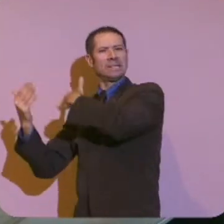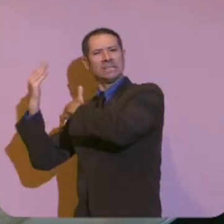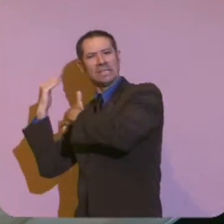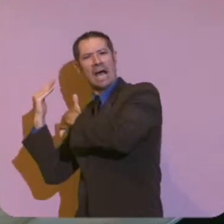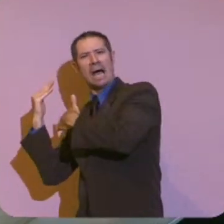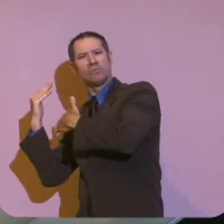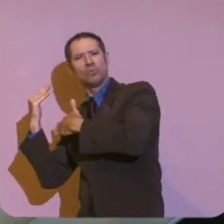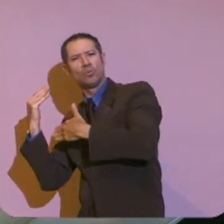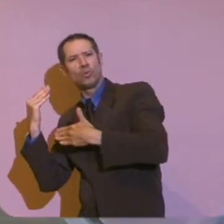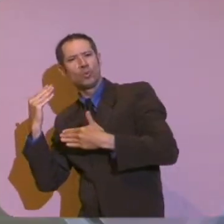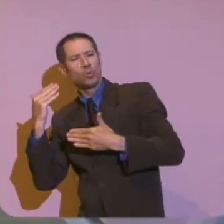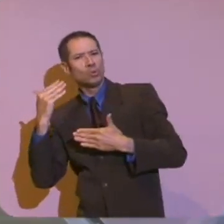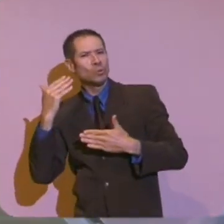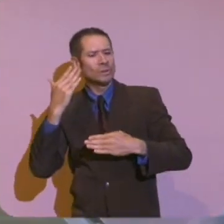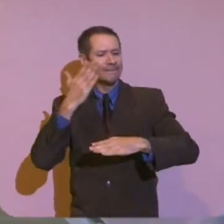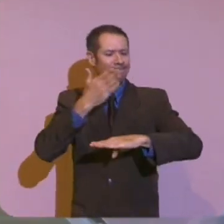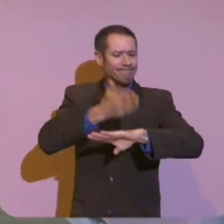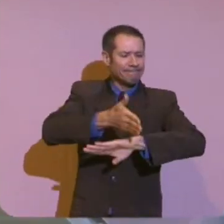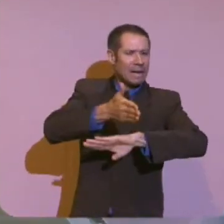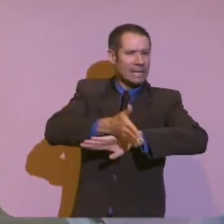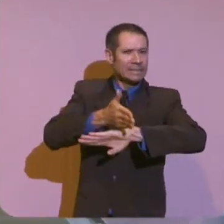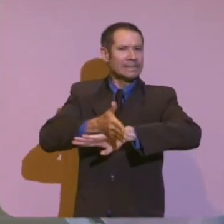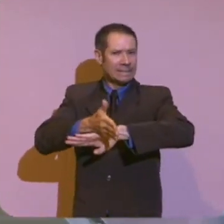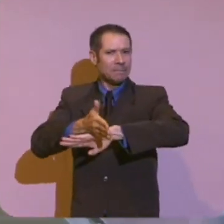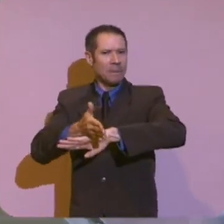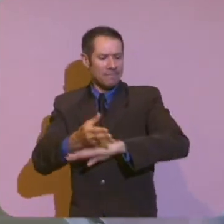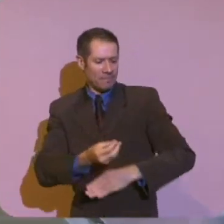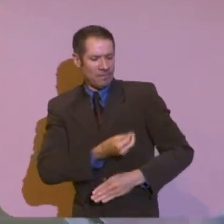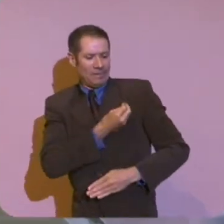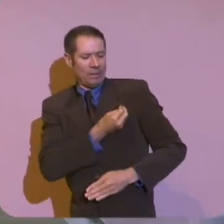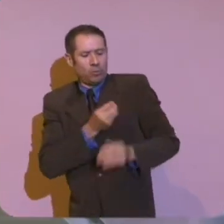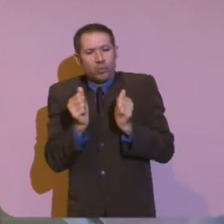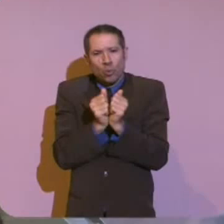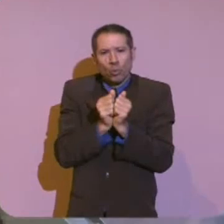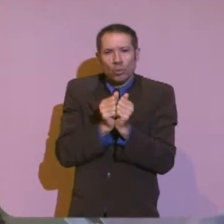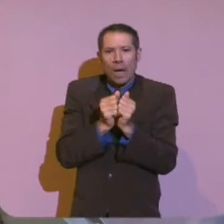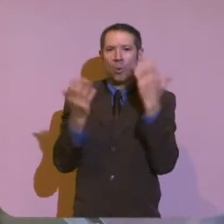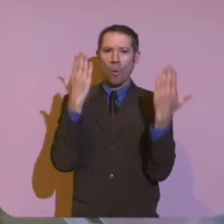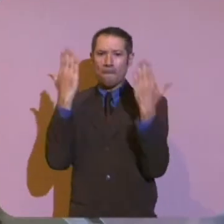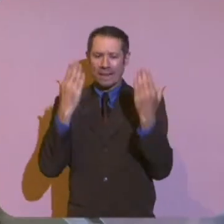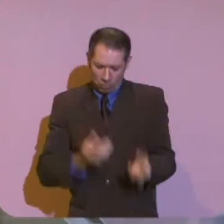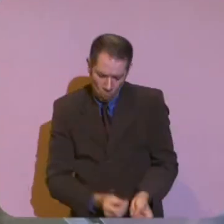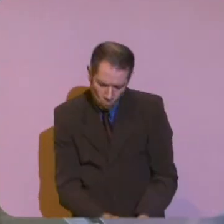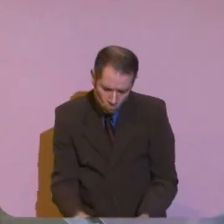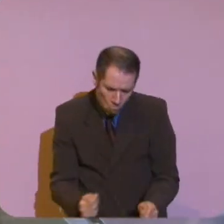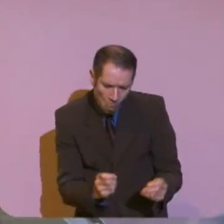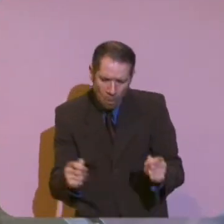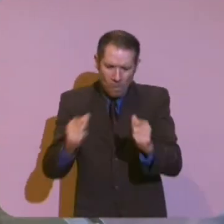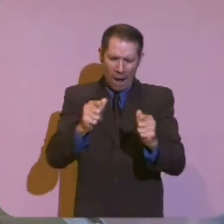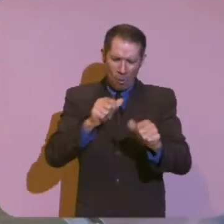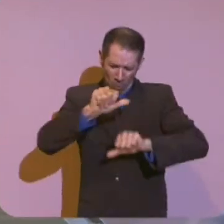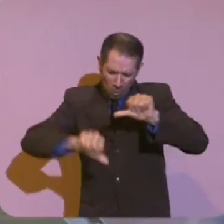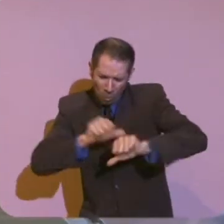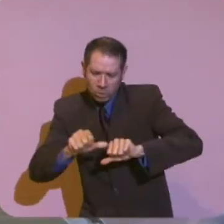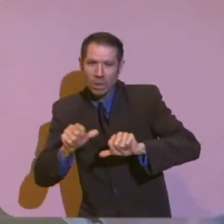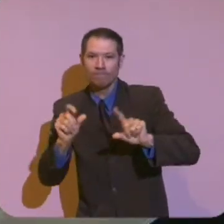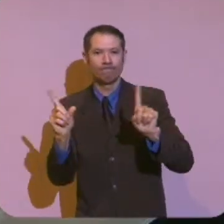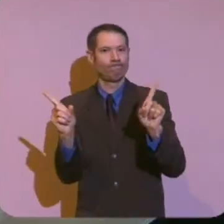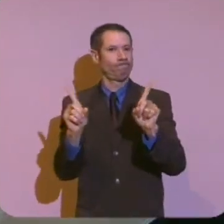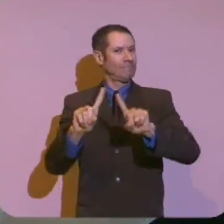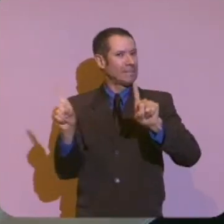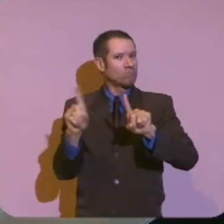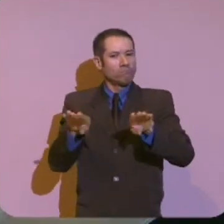ser parte da nossa essência, como o barro não muda de essência, mas ele